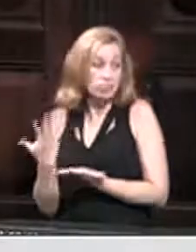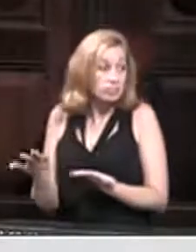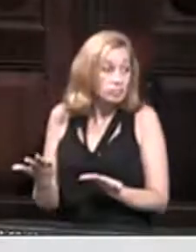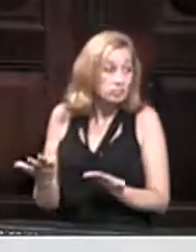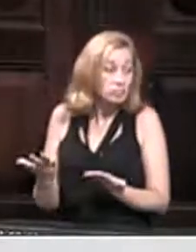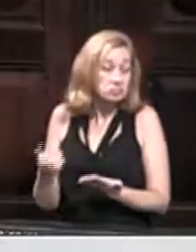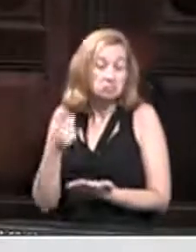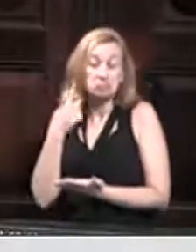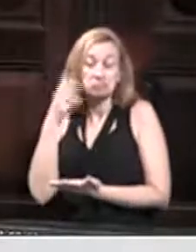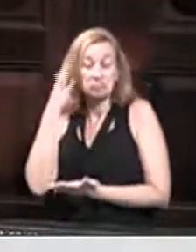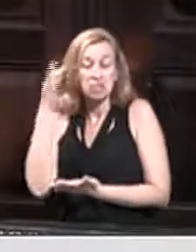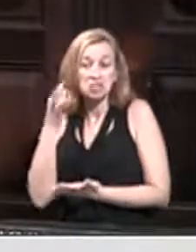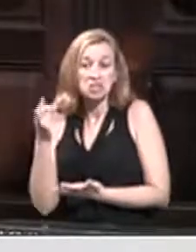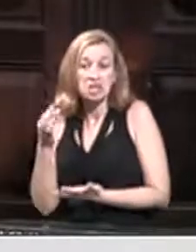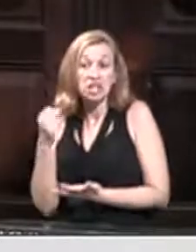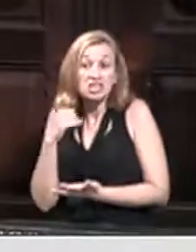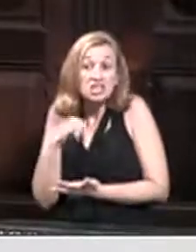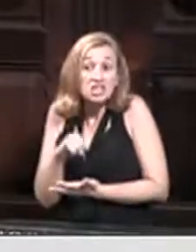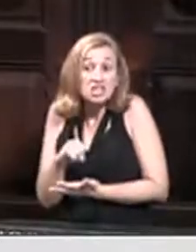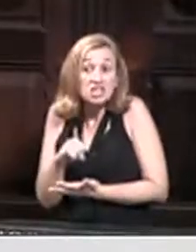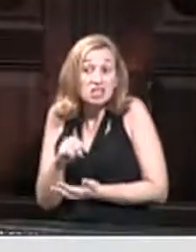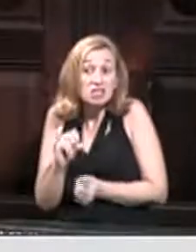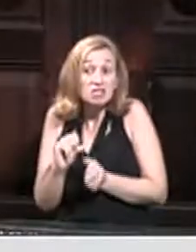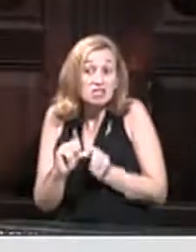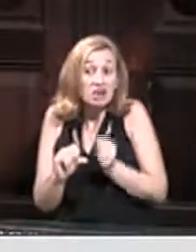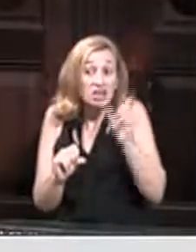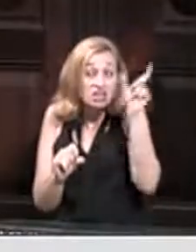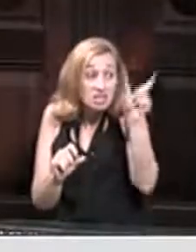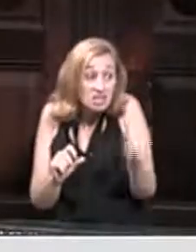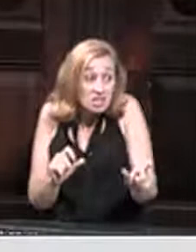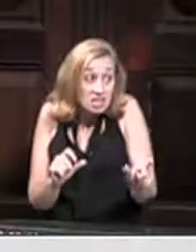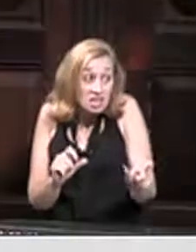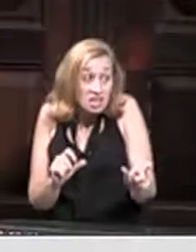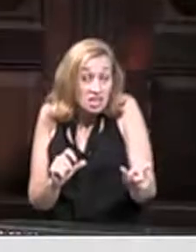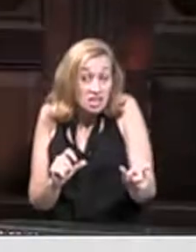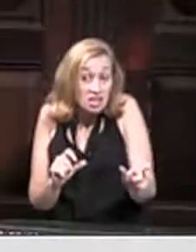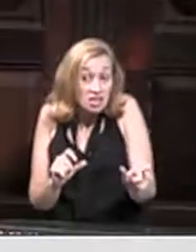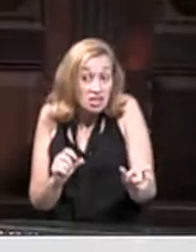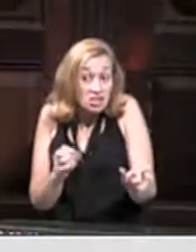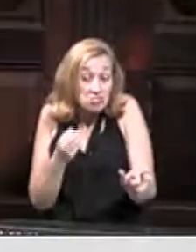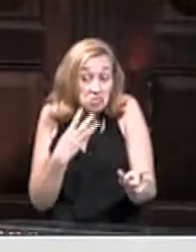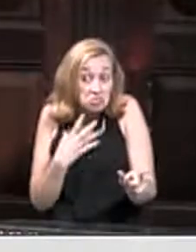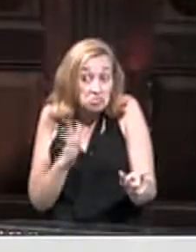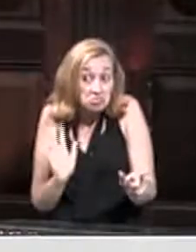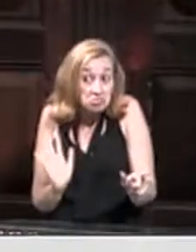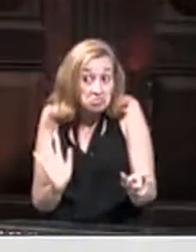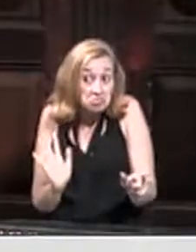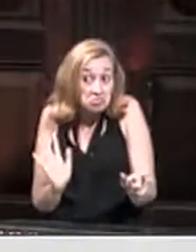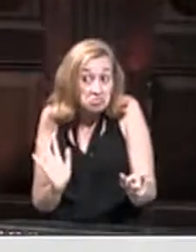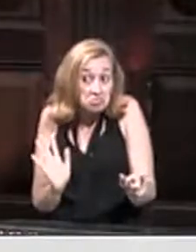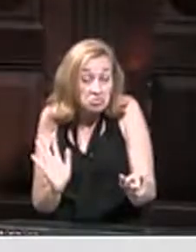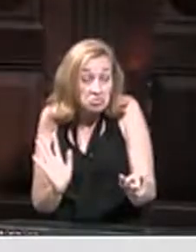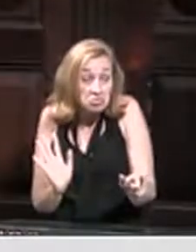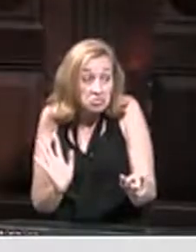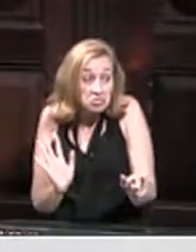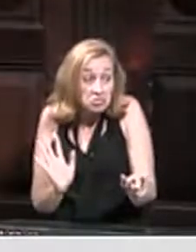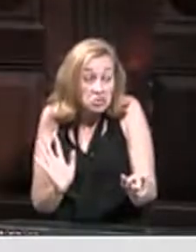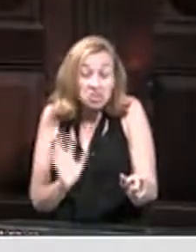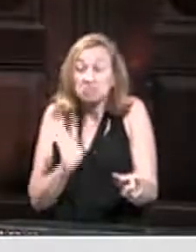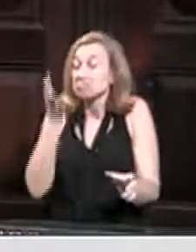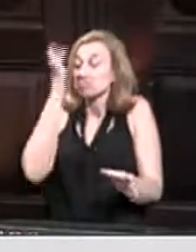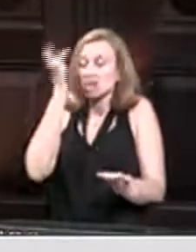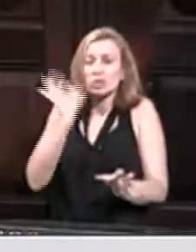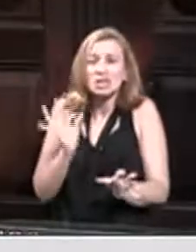Não sei se o faz sem a devida remuneração. Não sei se percorre